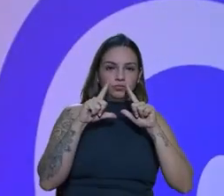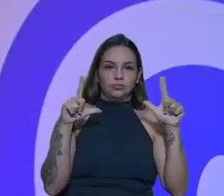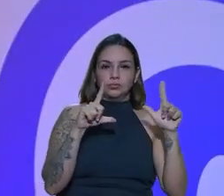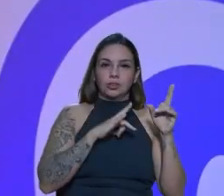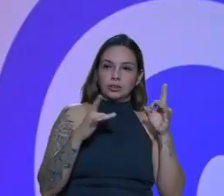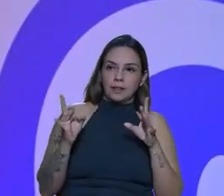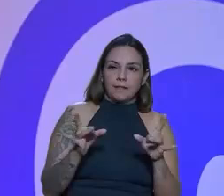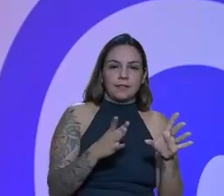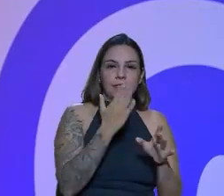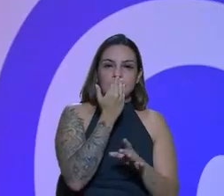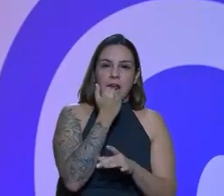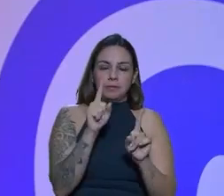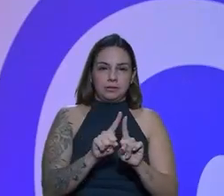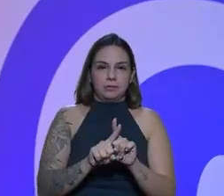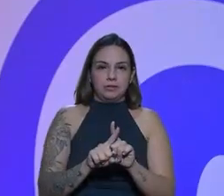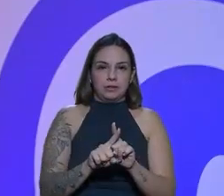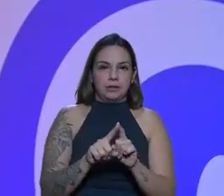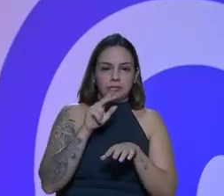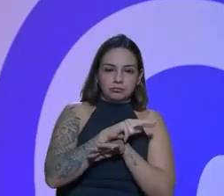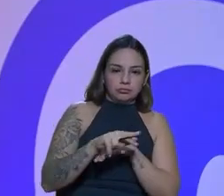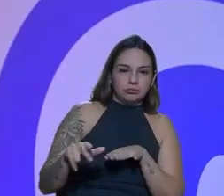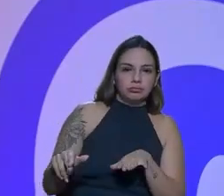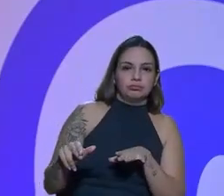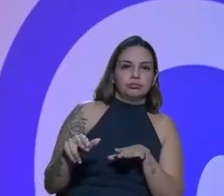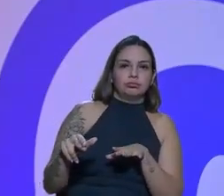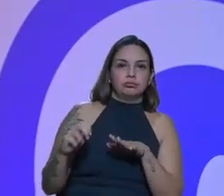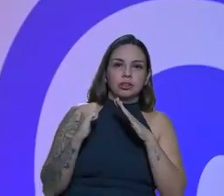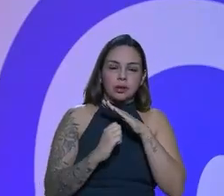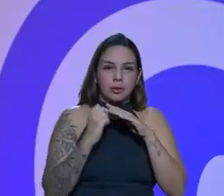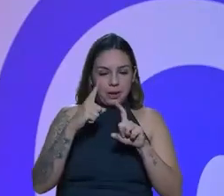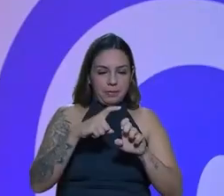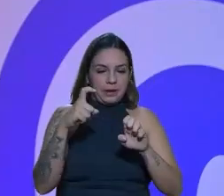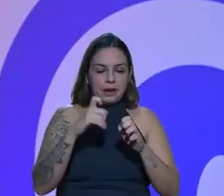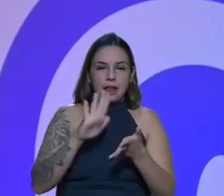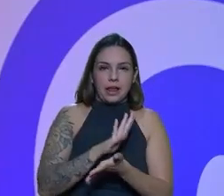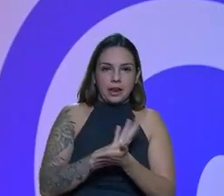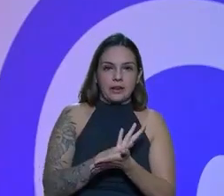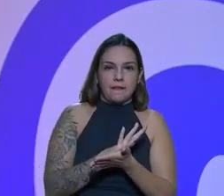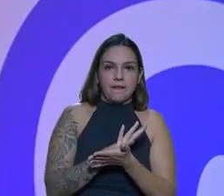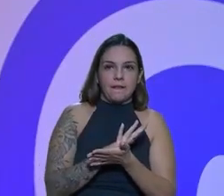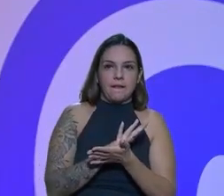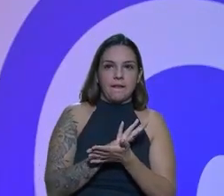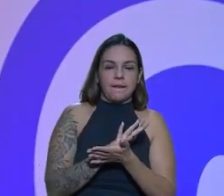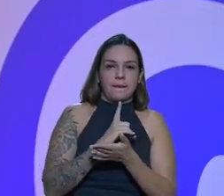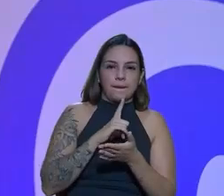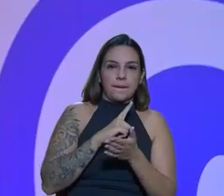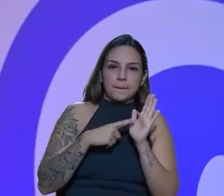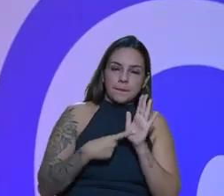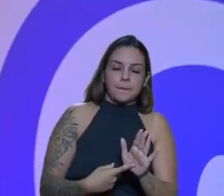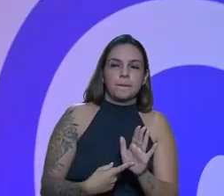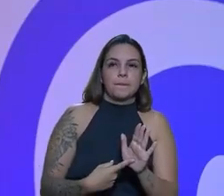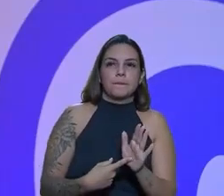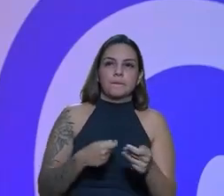de artesanato e alimentação, com uma variedade de produtos de empreendedores araxaenses empenhados em